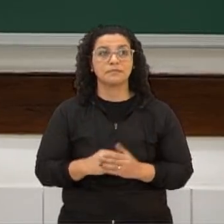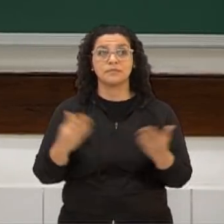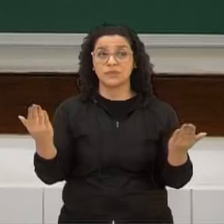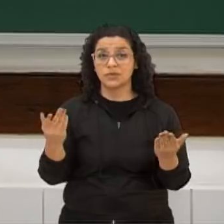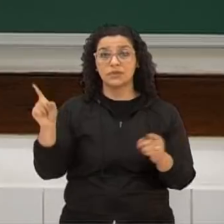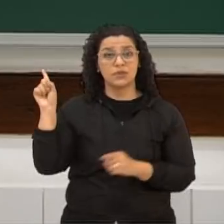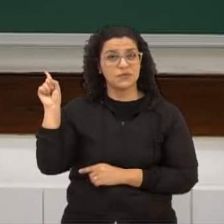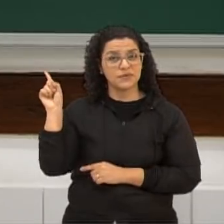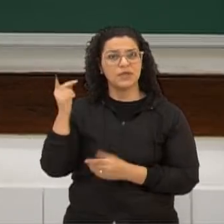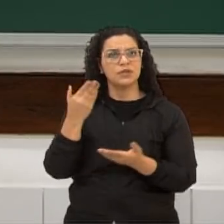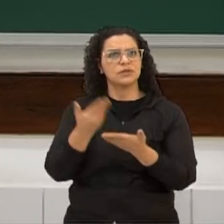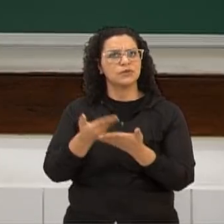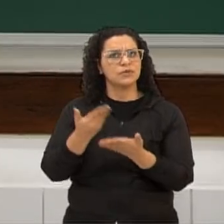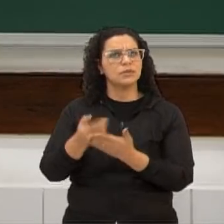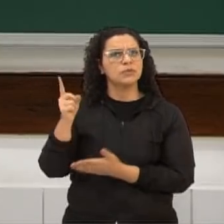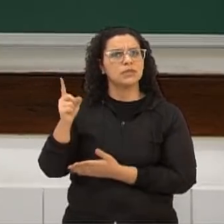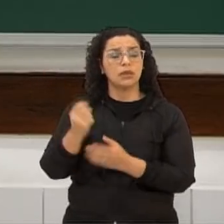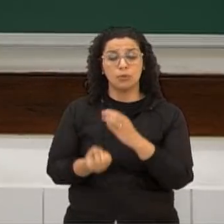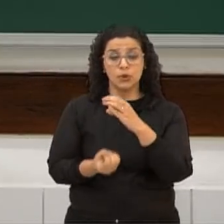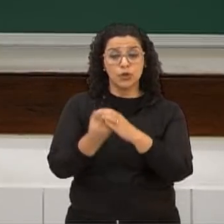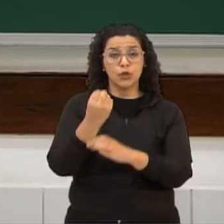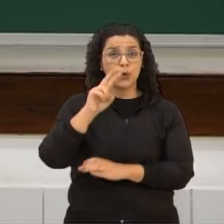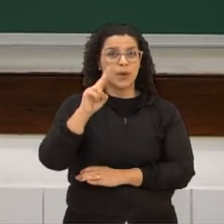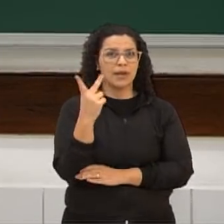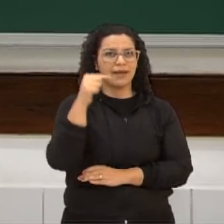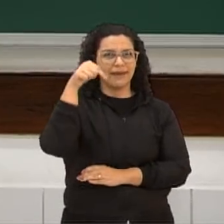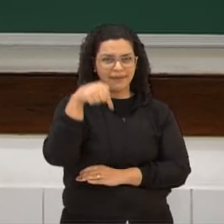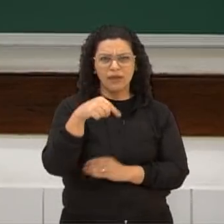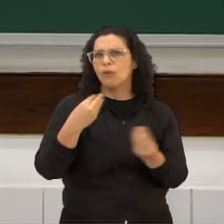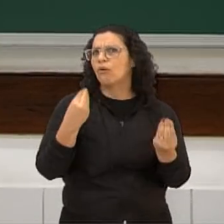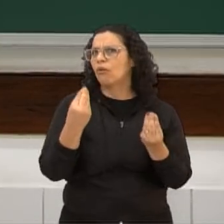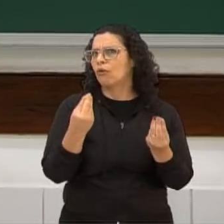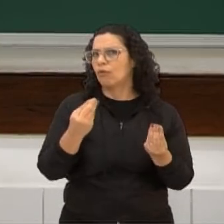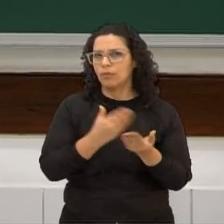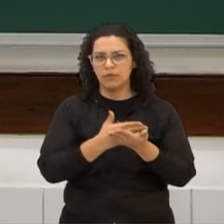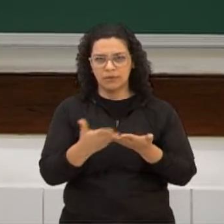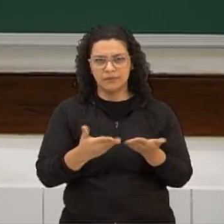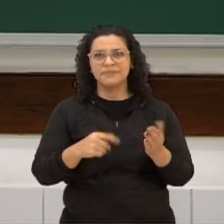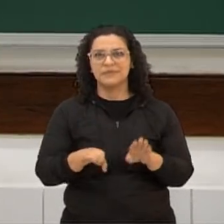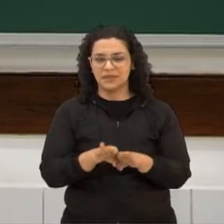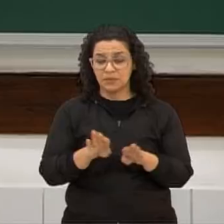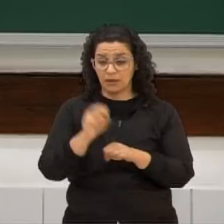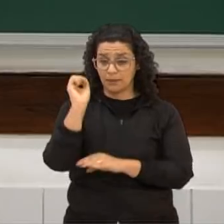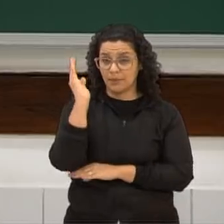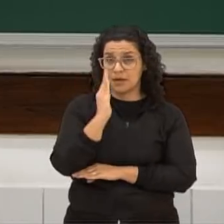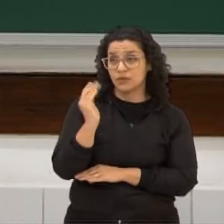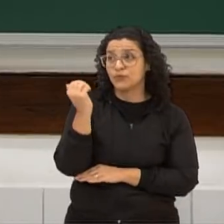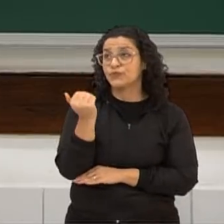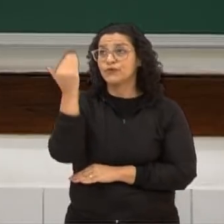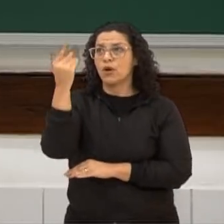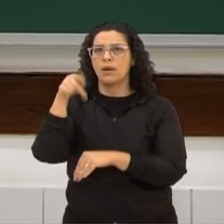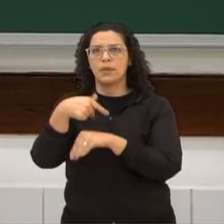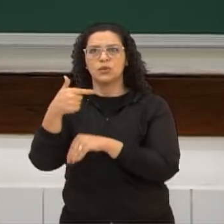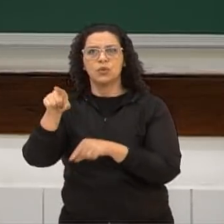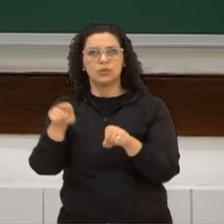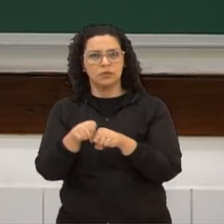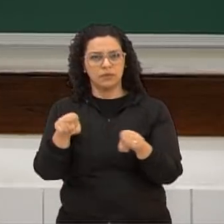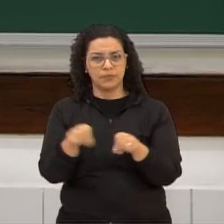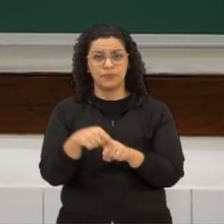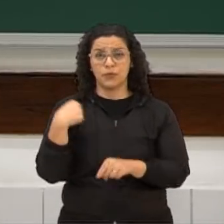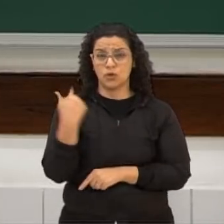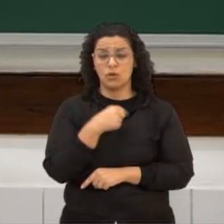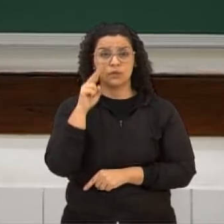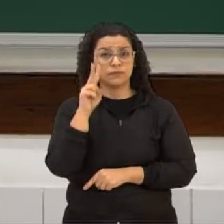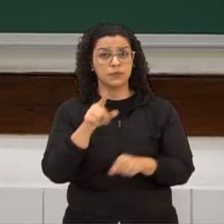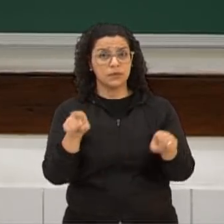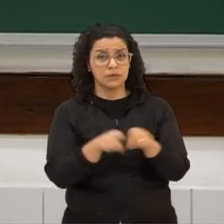Bem, a gente viu então na aula anterior o surgimento dos quadrinhos, tá? Então, como eles eram tanto no Brasil como no exterior. E também nós